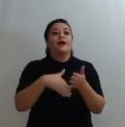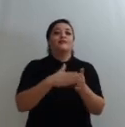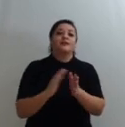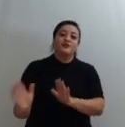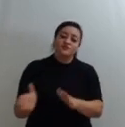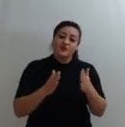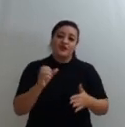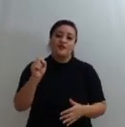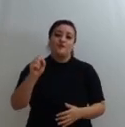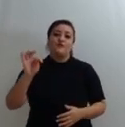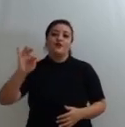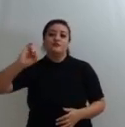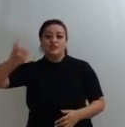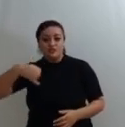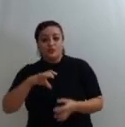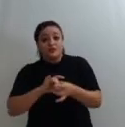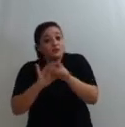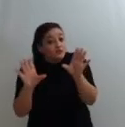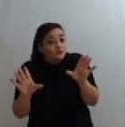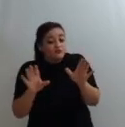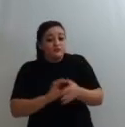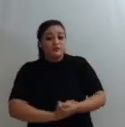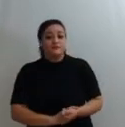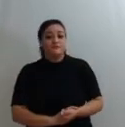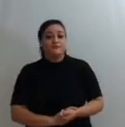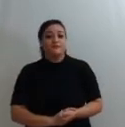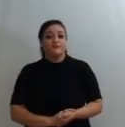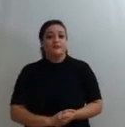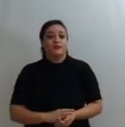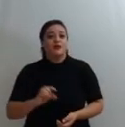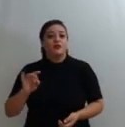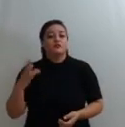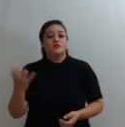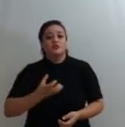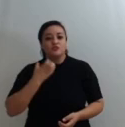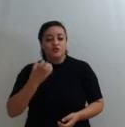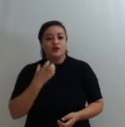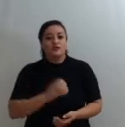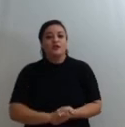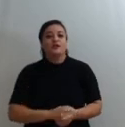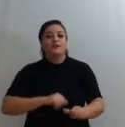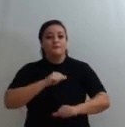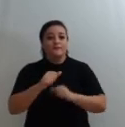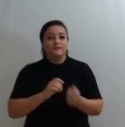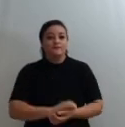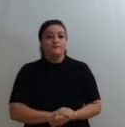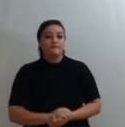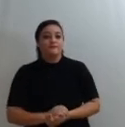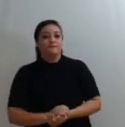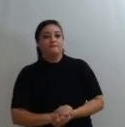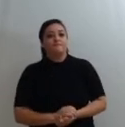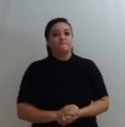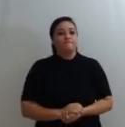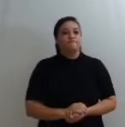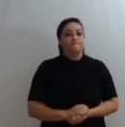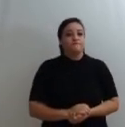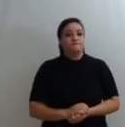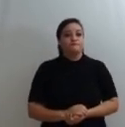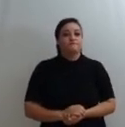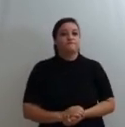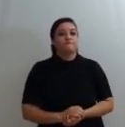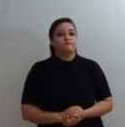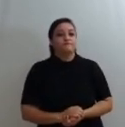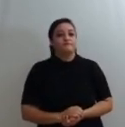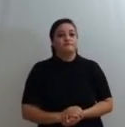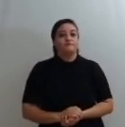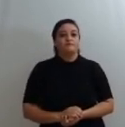para soltura. Mas eu só gostaria de ressalvar minha posição. É, mas aqui não, essa operação é PCC,